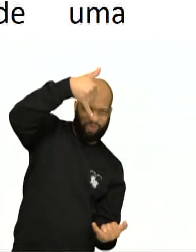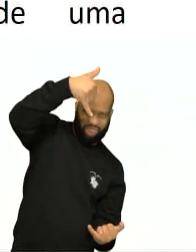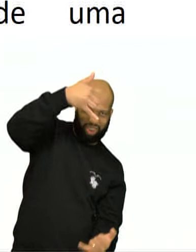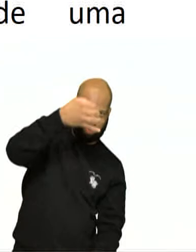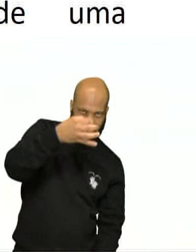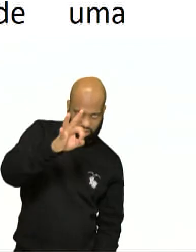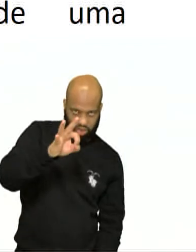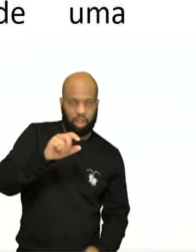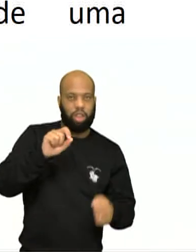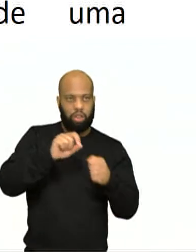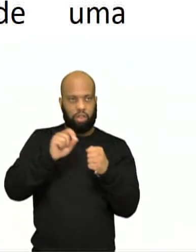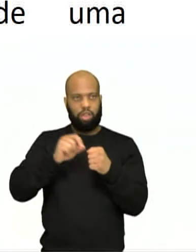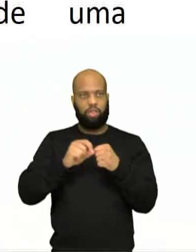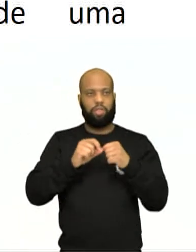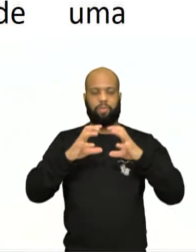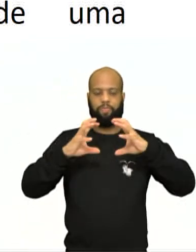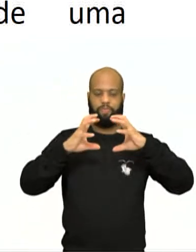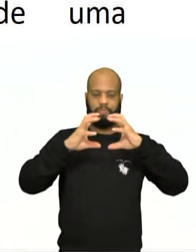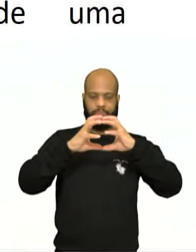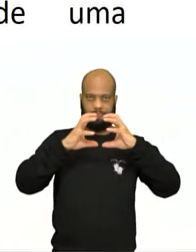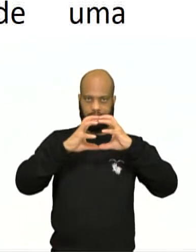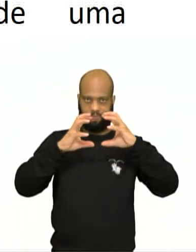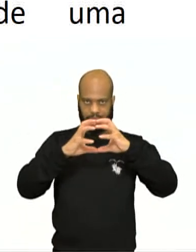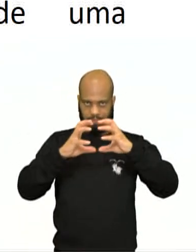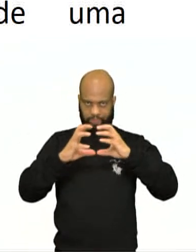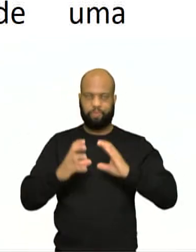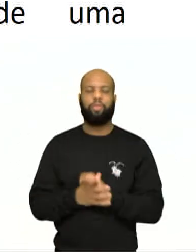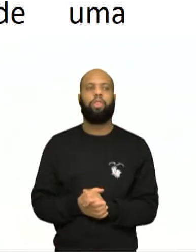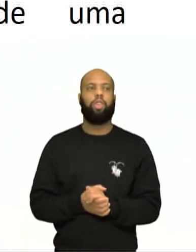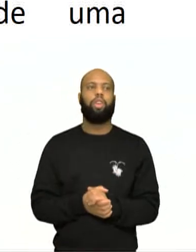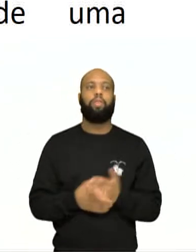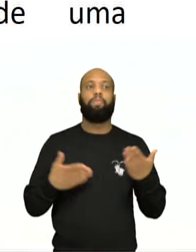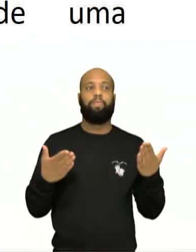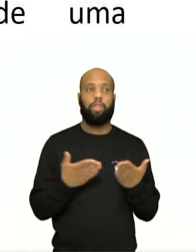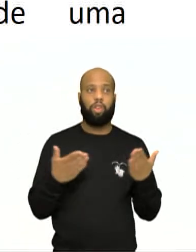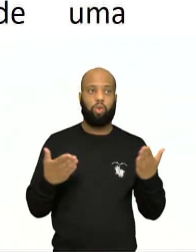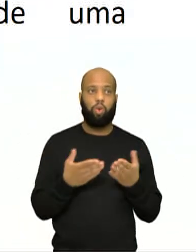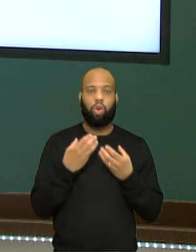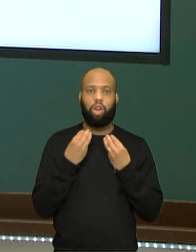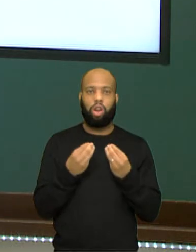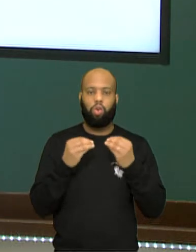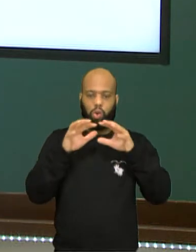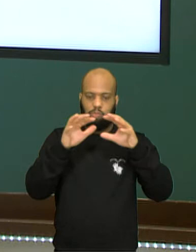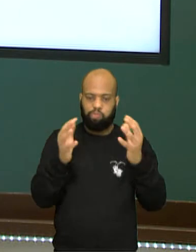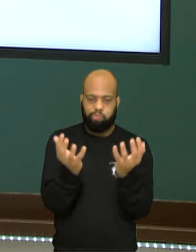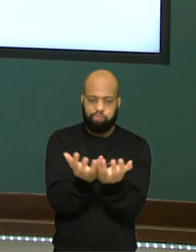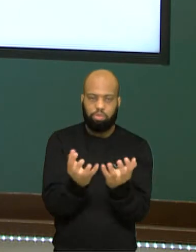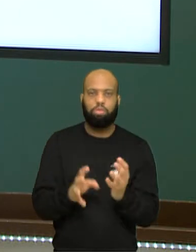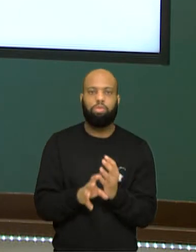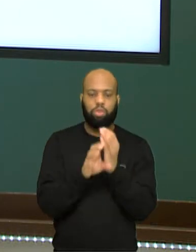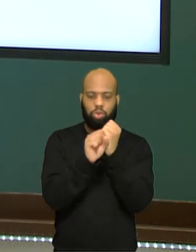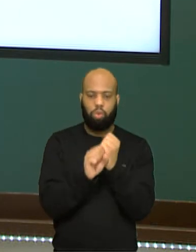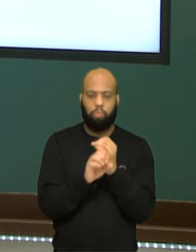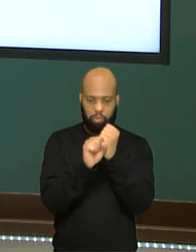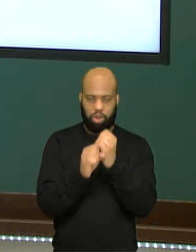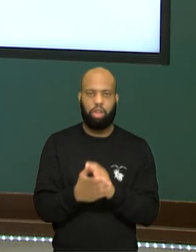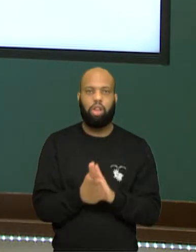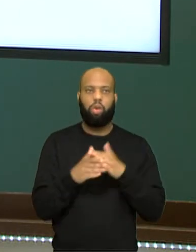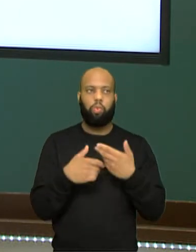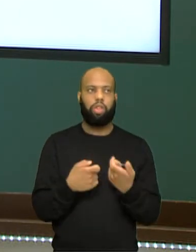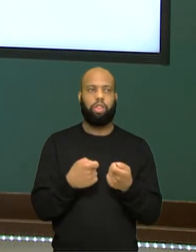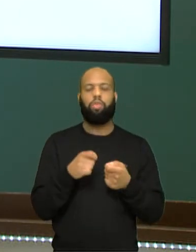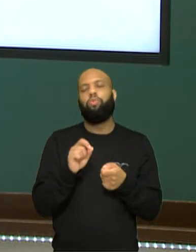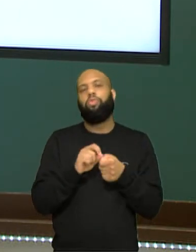exatamente o nosso a nossa esfera volumétrica agora a superfície um vezes a gente fazer